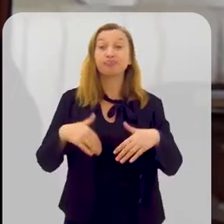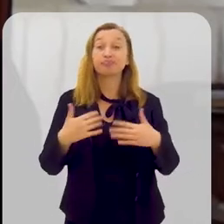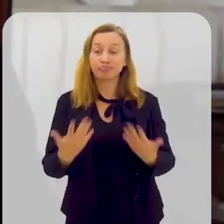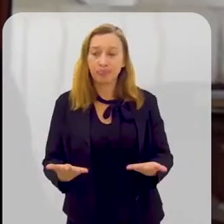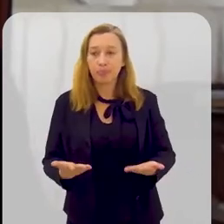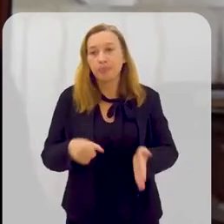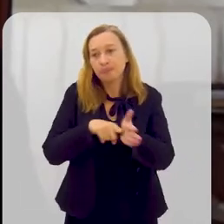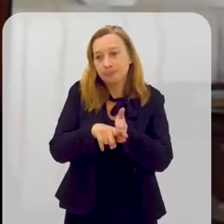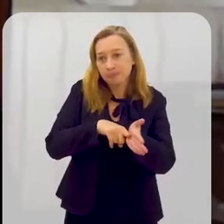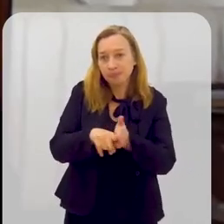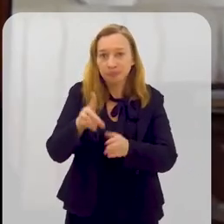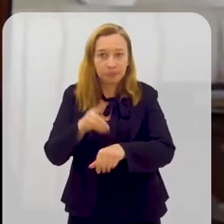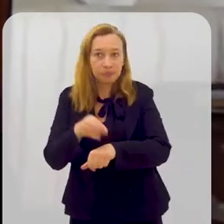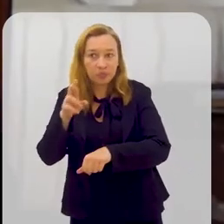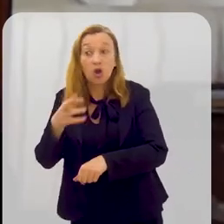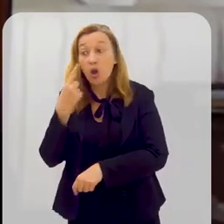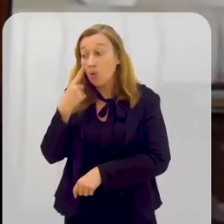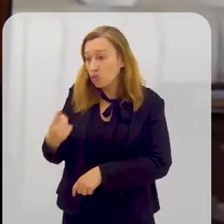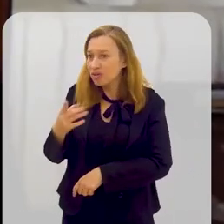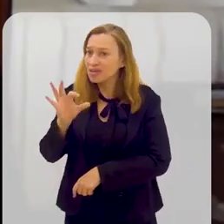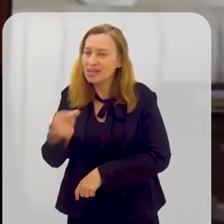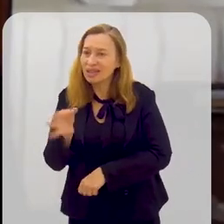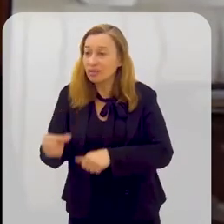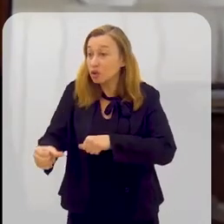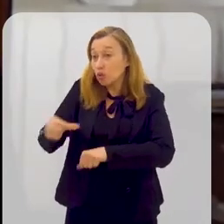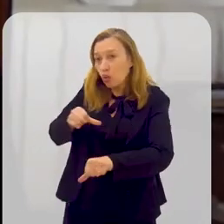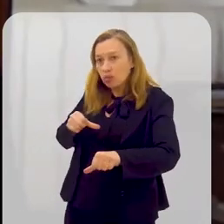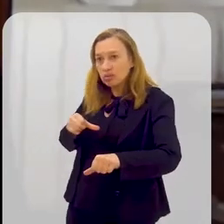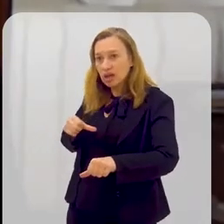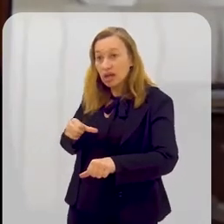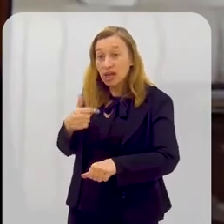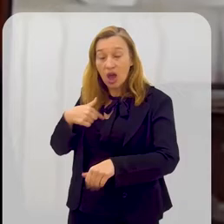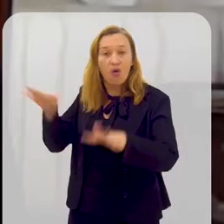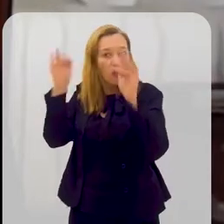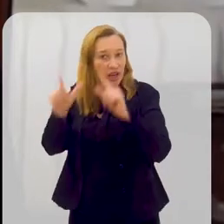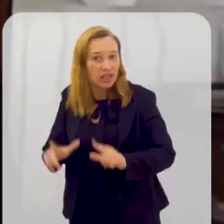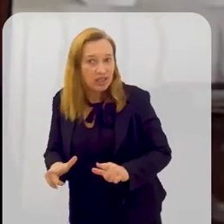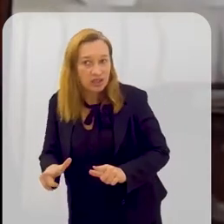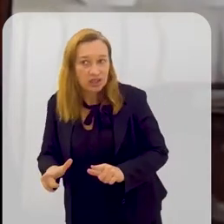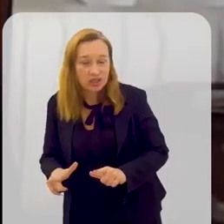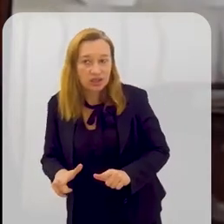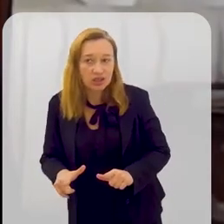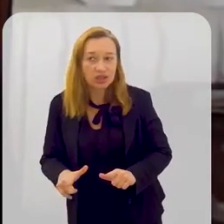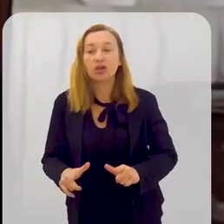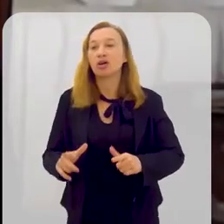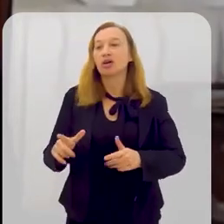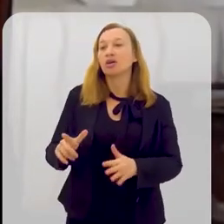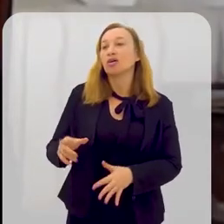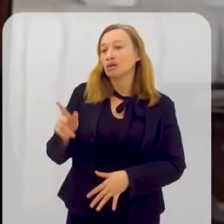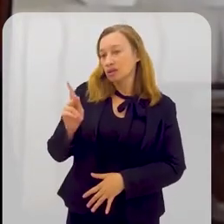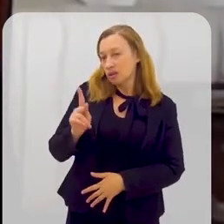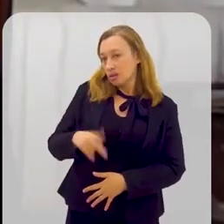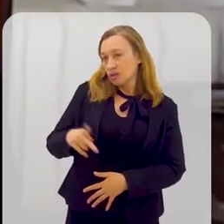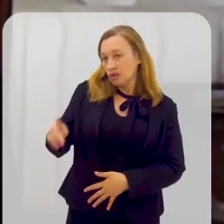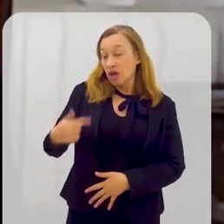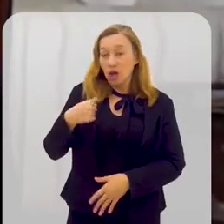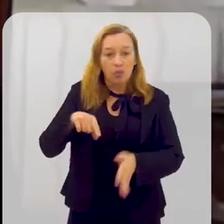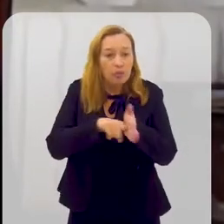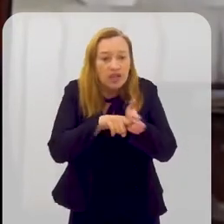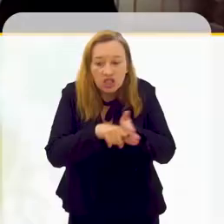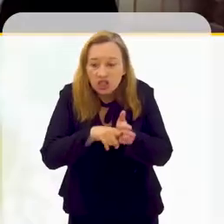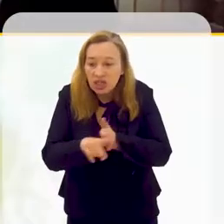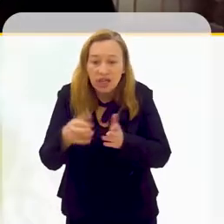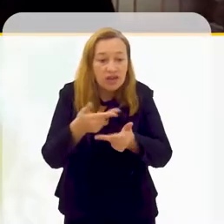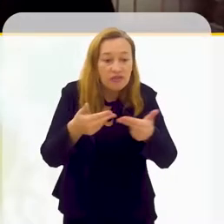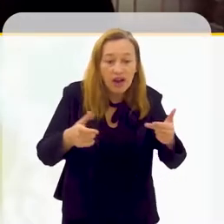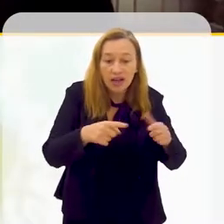com ele na minha pesquisa de doutorado eu vi exatamente o contrário e eu fiquei muito feliz de uma certa professora